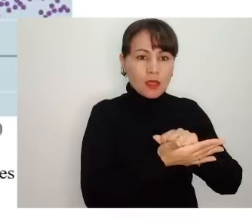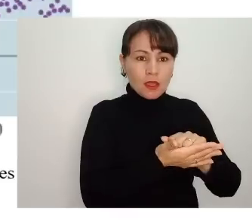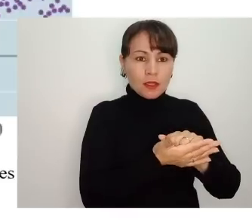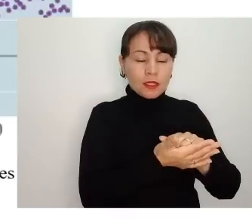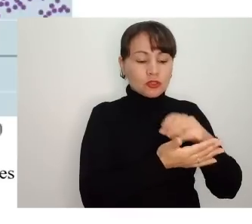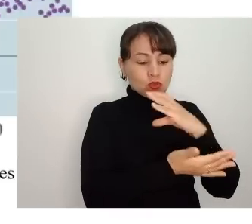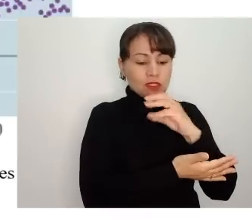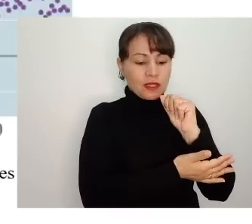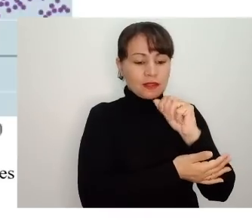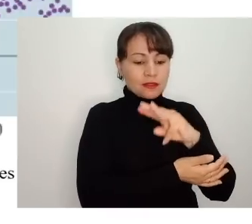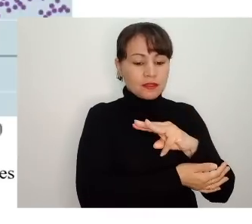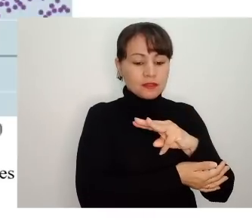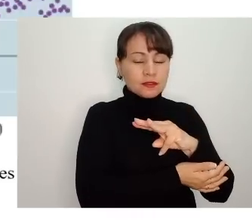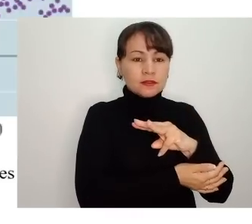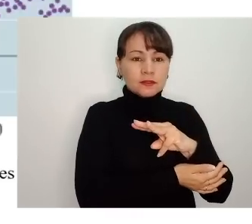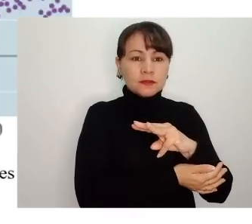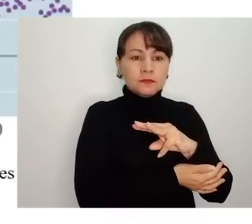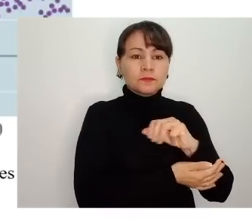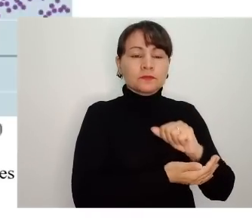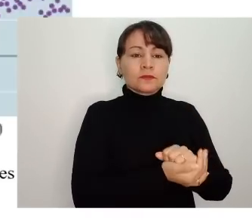das regiões do CA3.